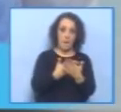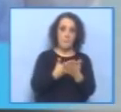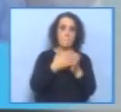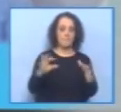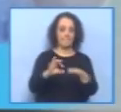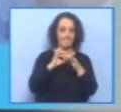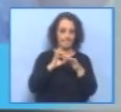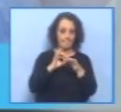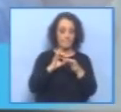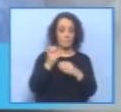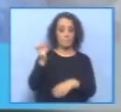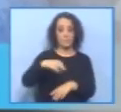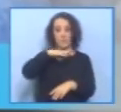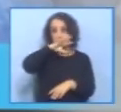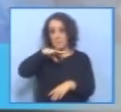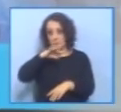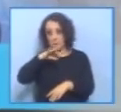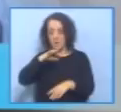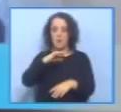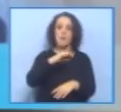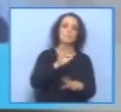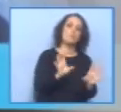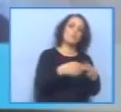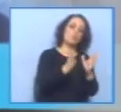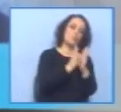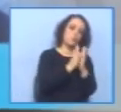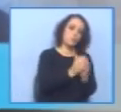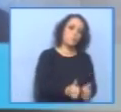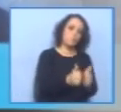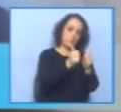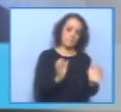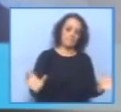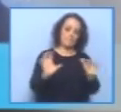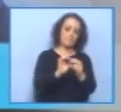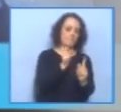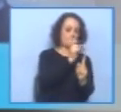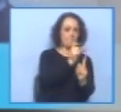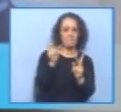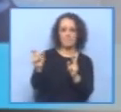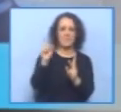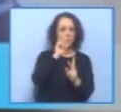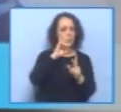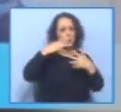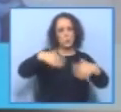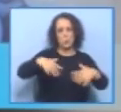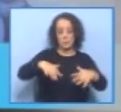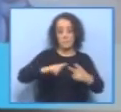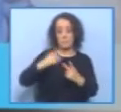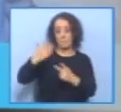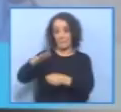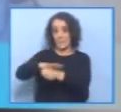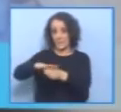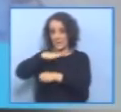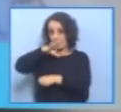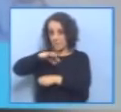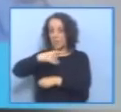família e a própria a comunidade, a paróquia, que são duas dimensões importantes. Primeiro, na família,